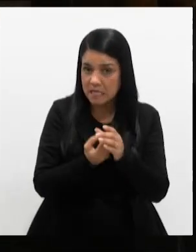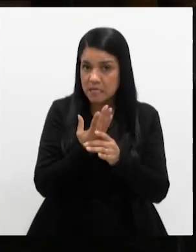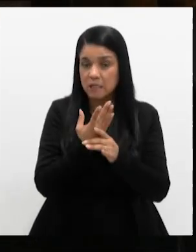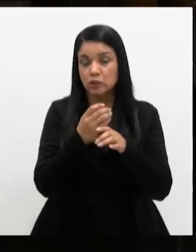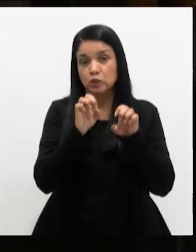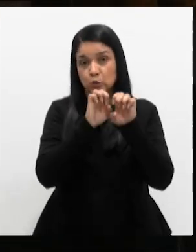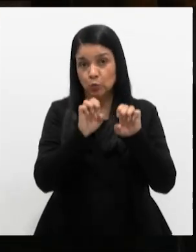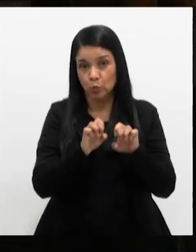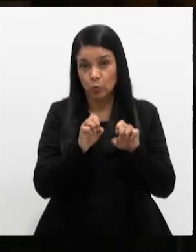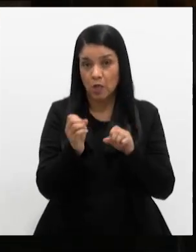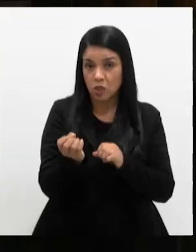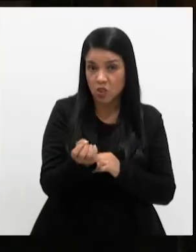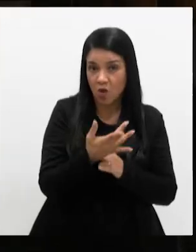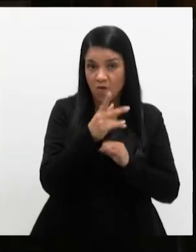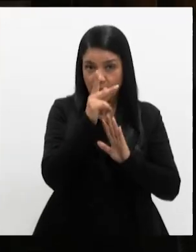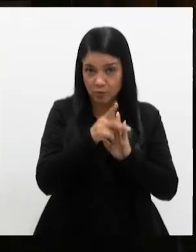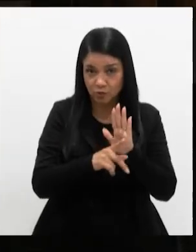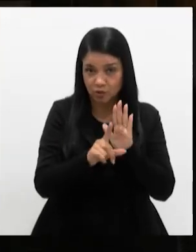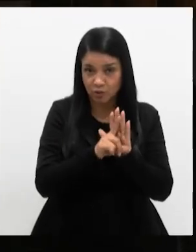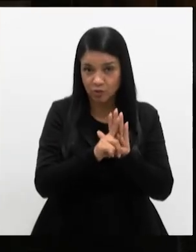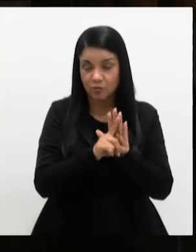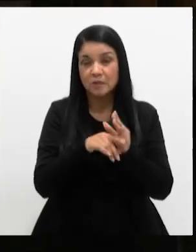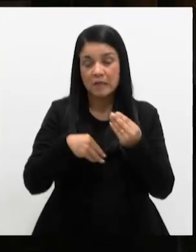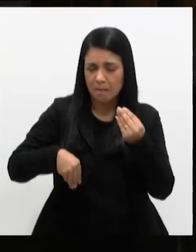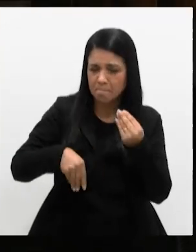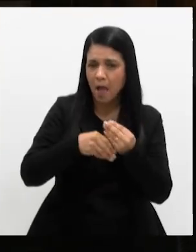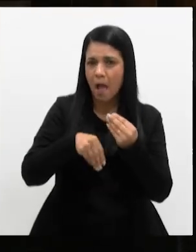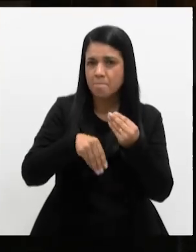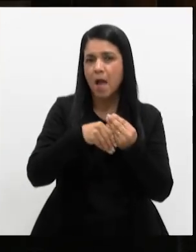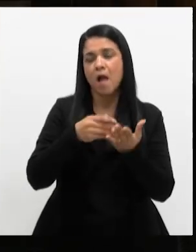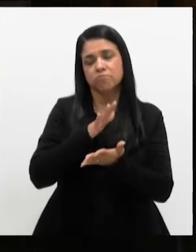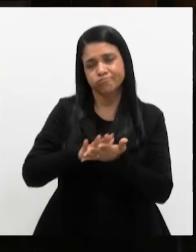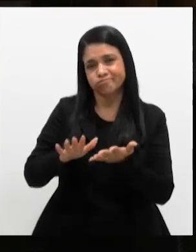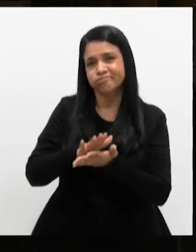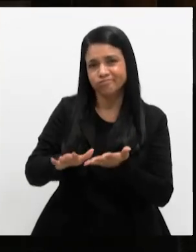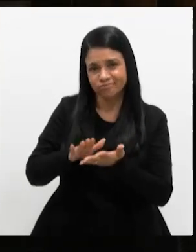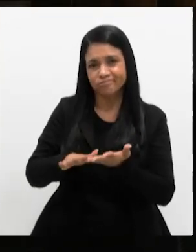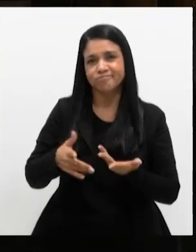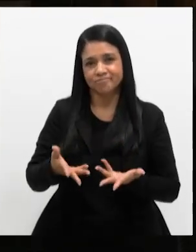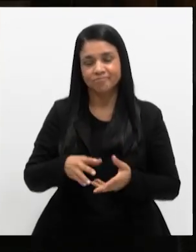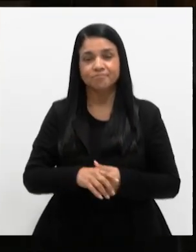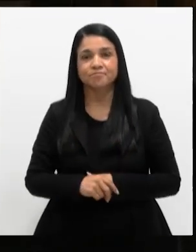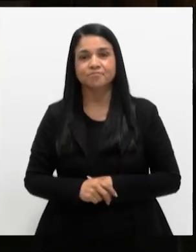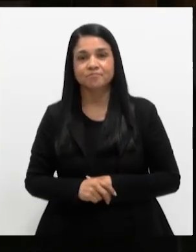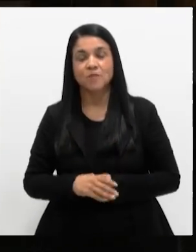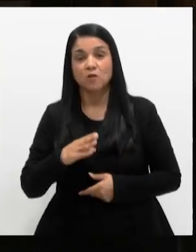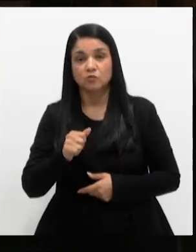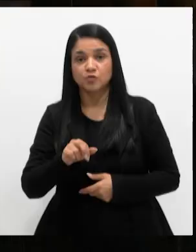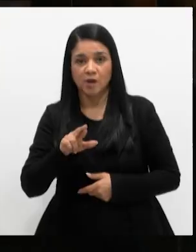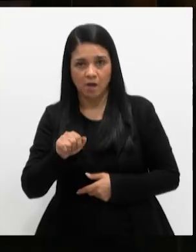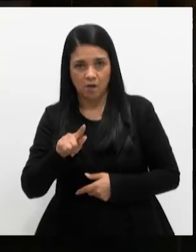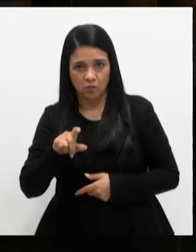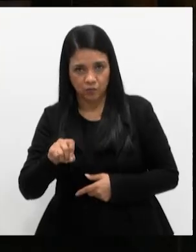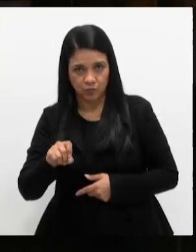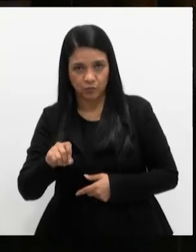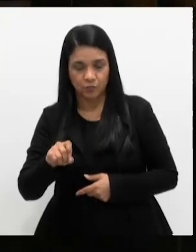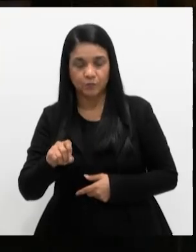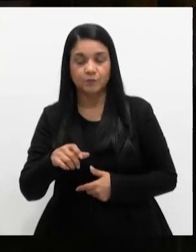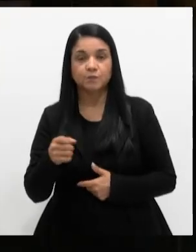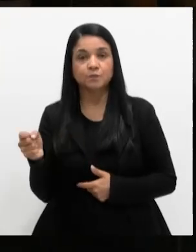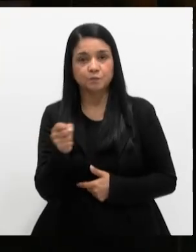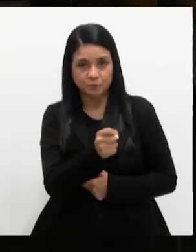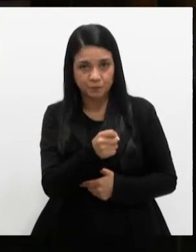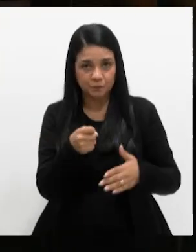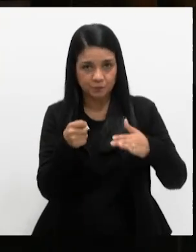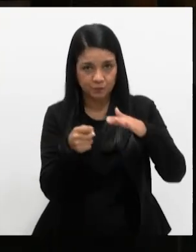nova e também as gratificações inerentes aos cargos. Então, senhor presidente, eu pedi